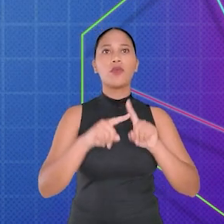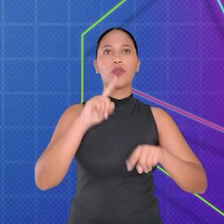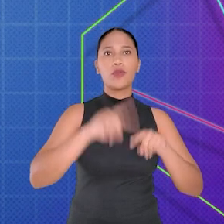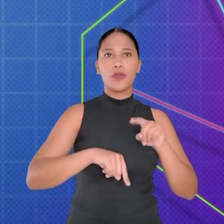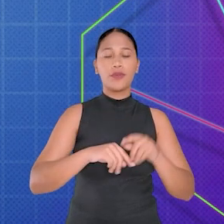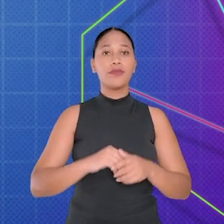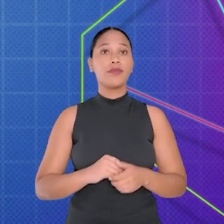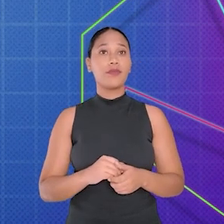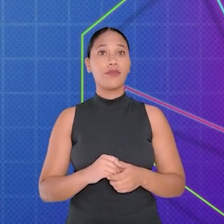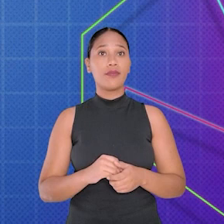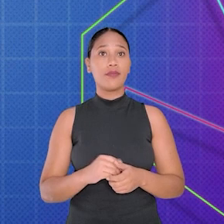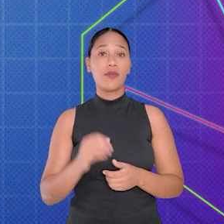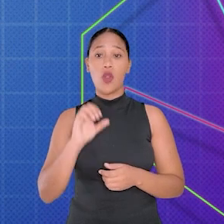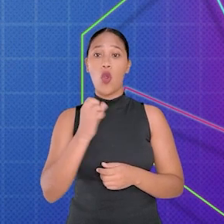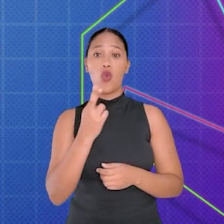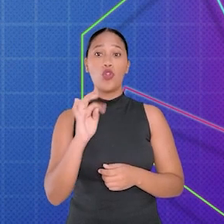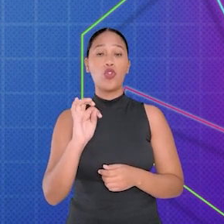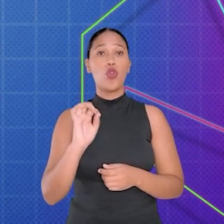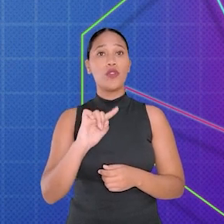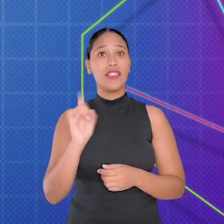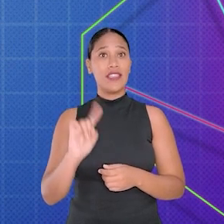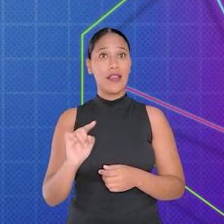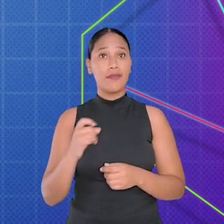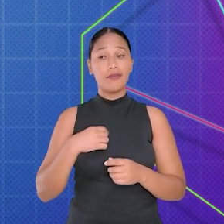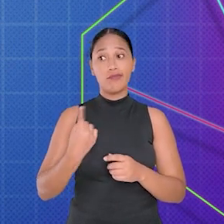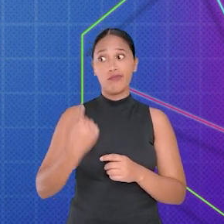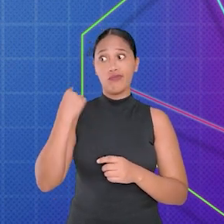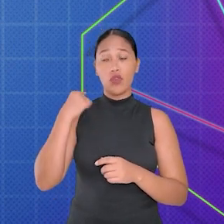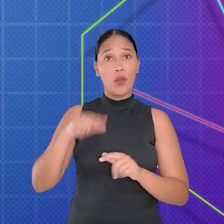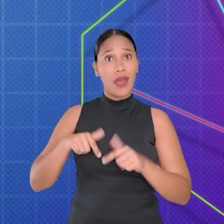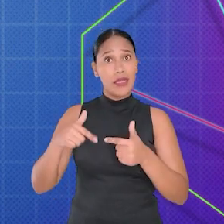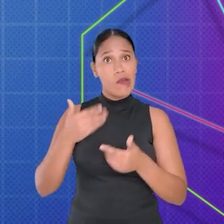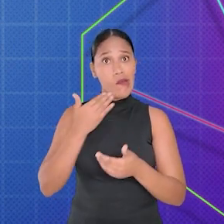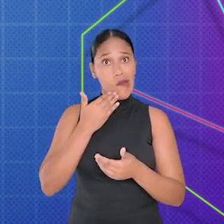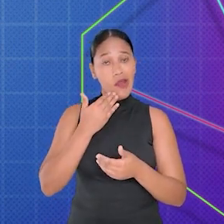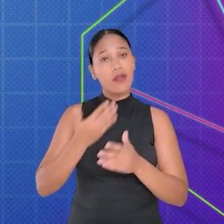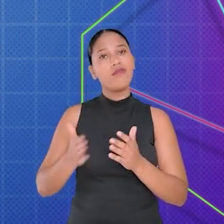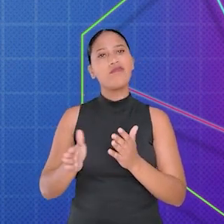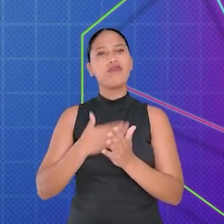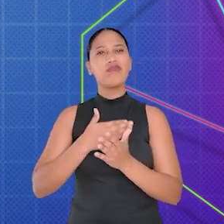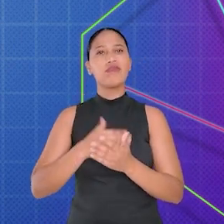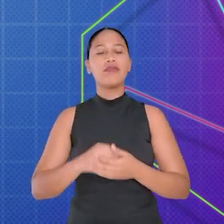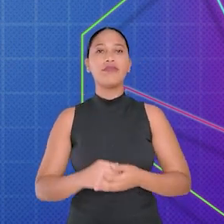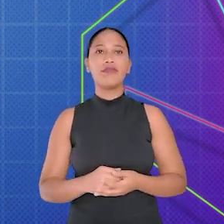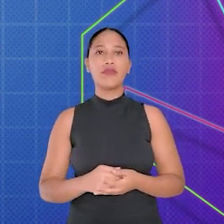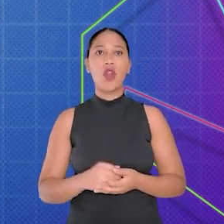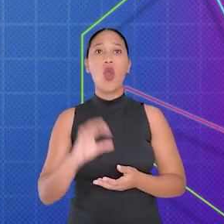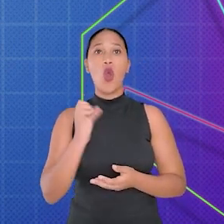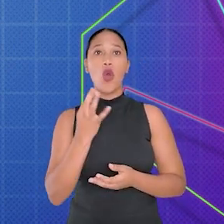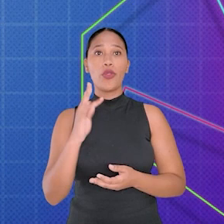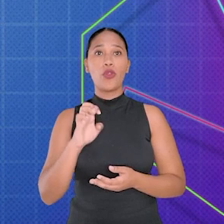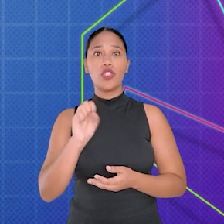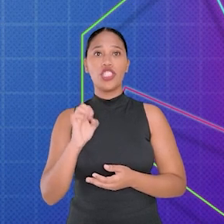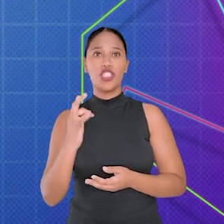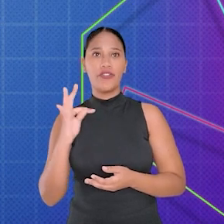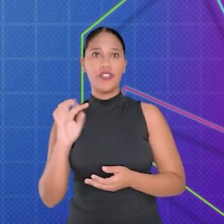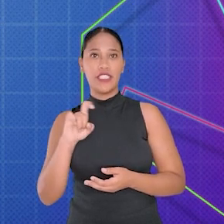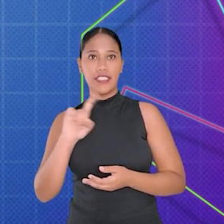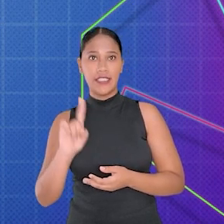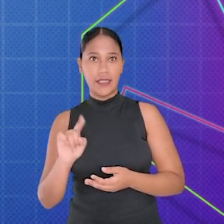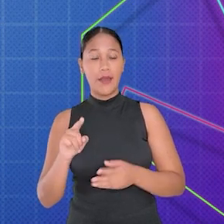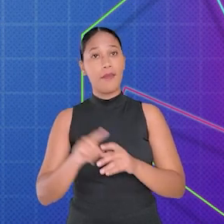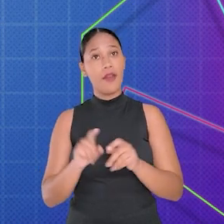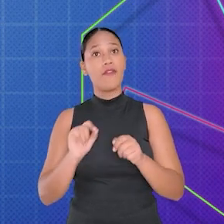de objeto. Ctrl Z, atalho para desfazer a ultimação. Ctrl Shift Z, atalho para refazer